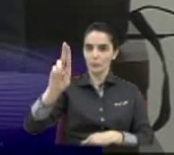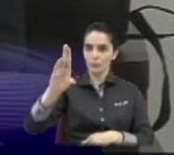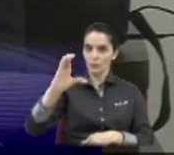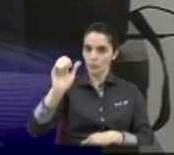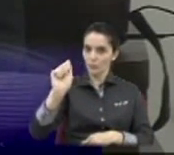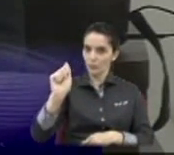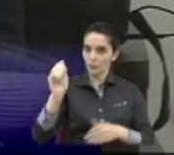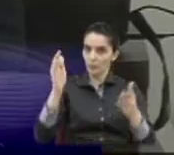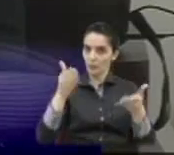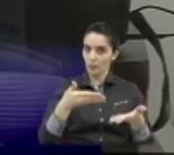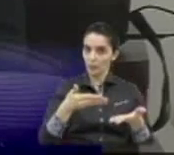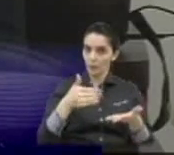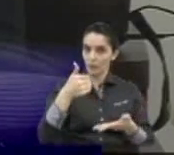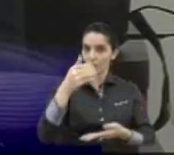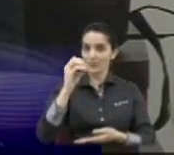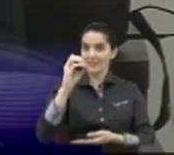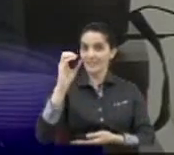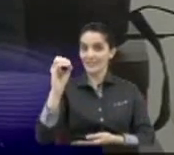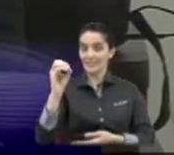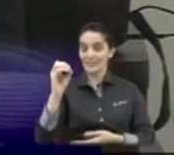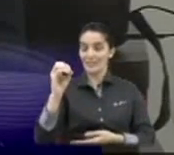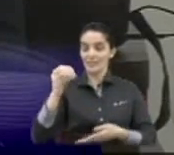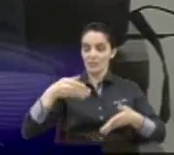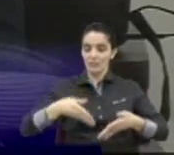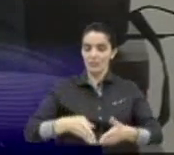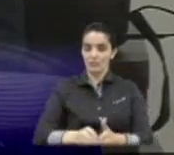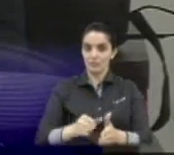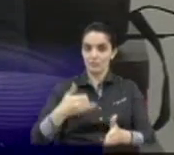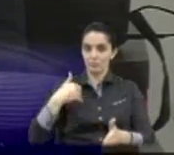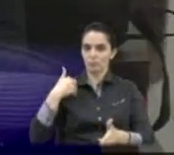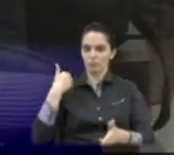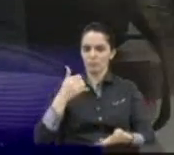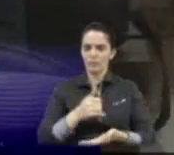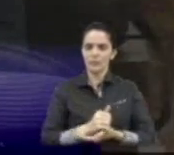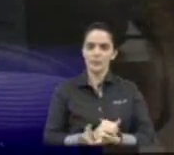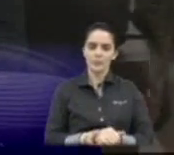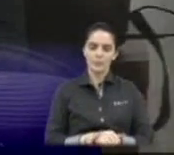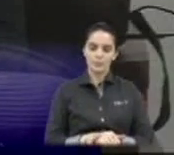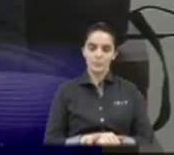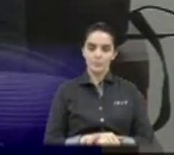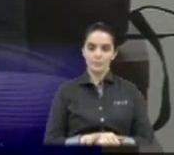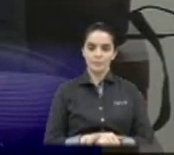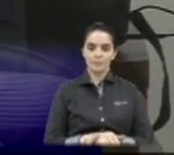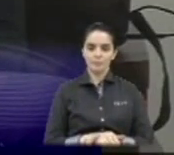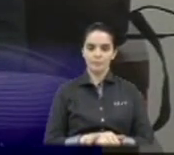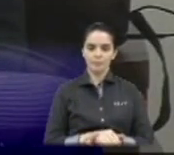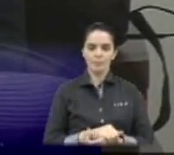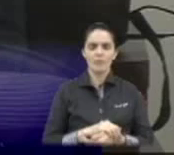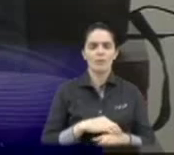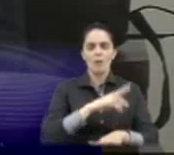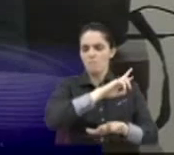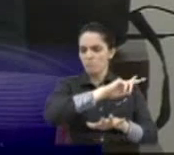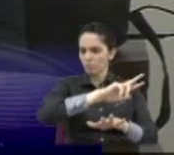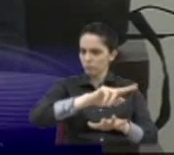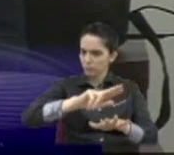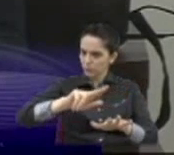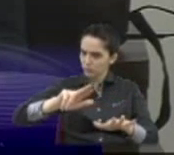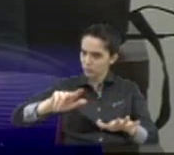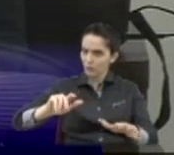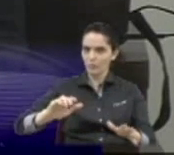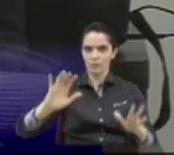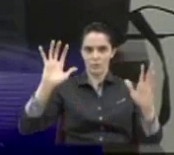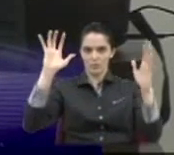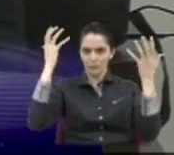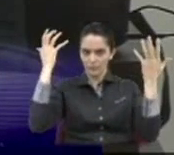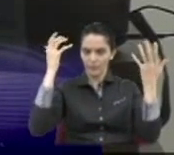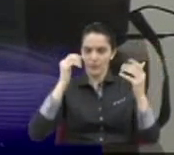o centenário do seu nascimento. A Academia Limeirense de Letras promoveu uma série de eventos de homenagens,